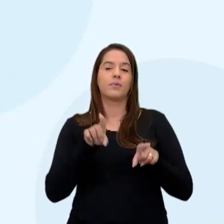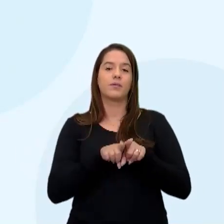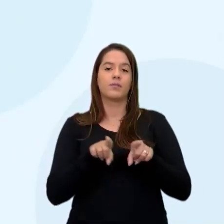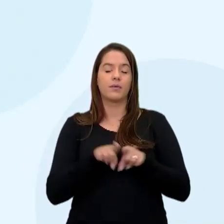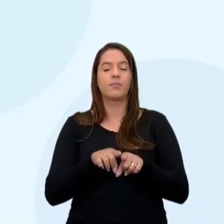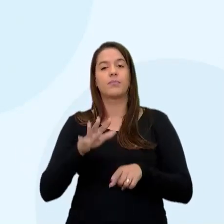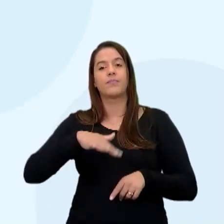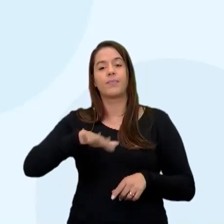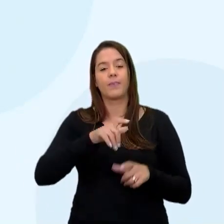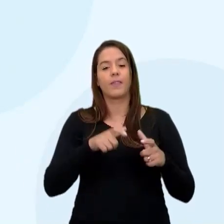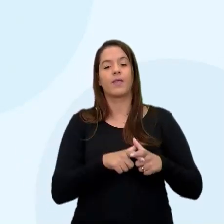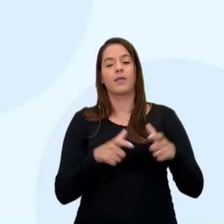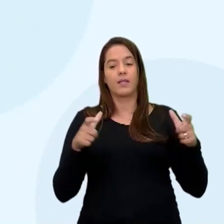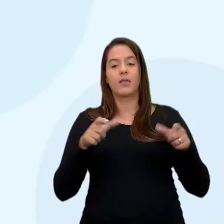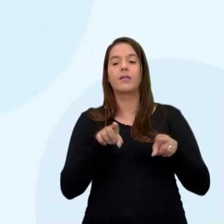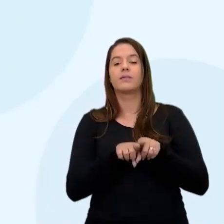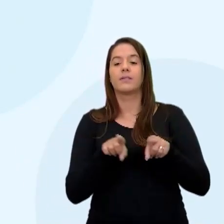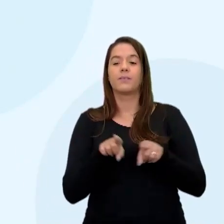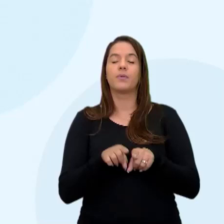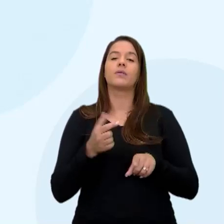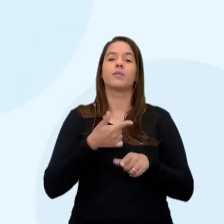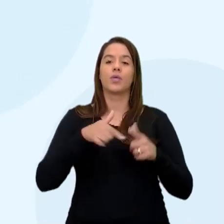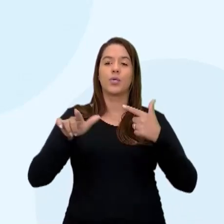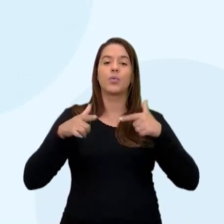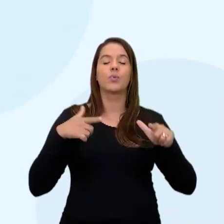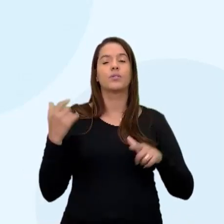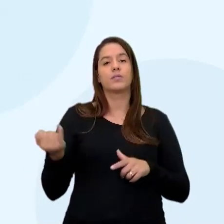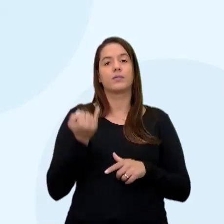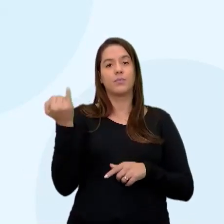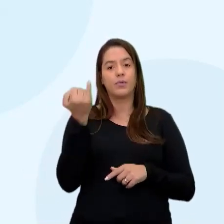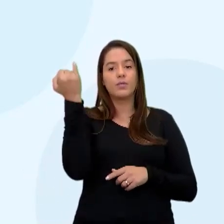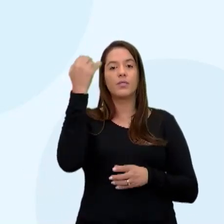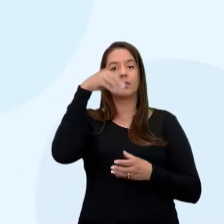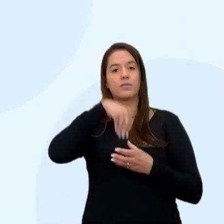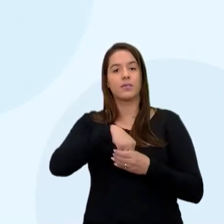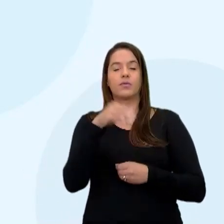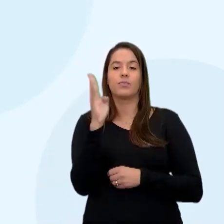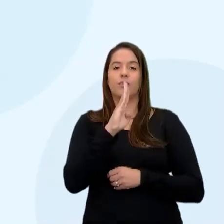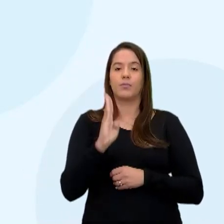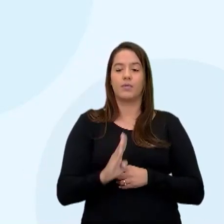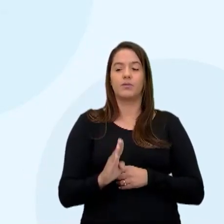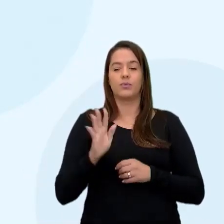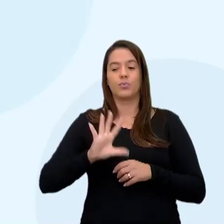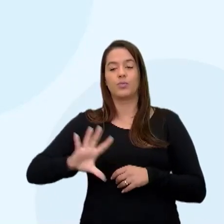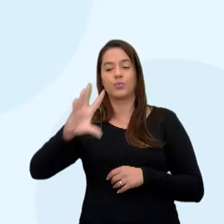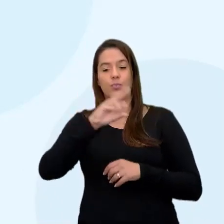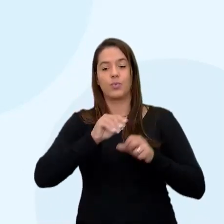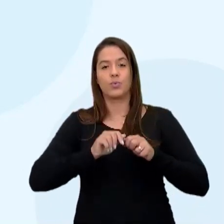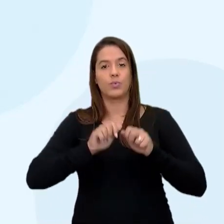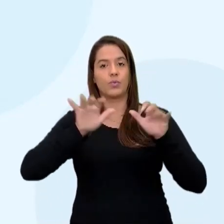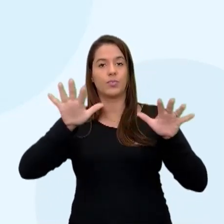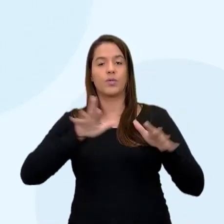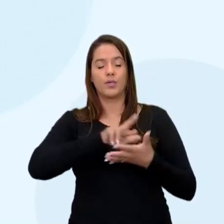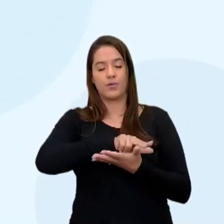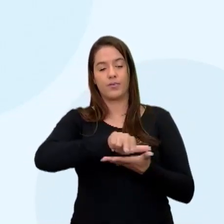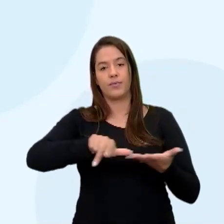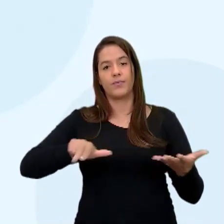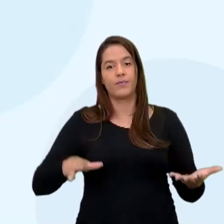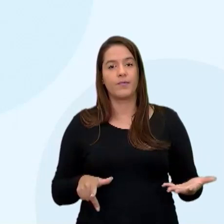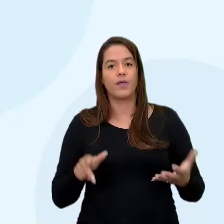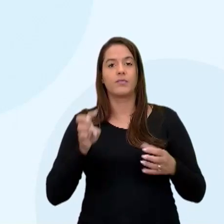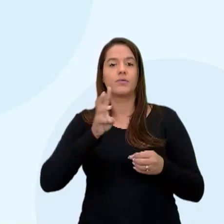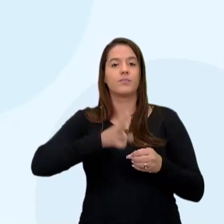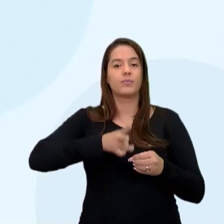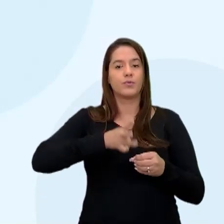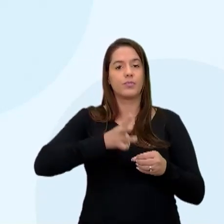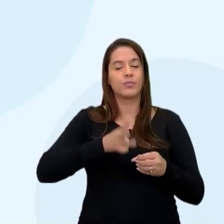nacional. Mas mesmo assim ela também tem uma influência importante no Brasil, né? Abrangendo vários